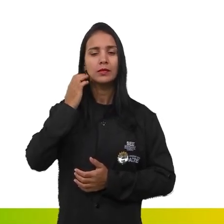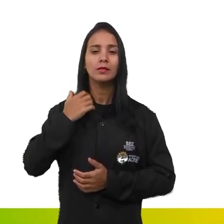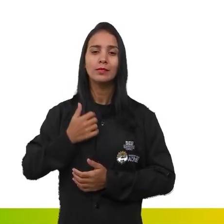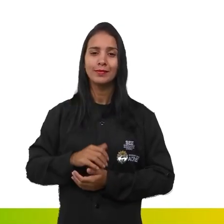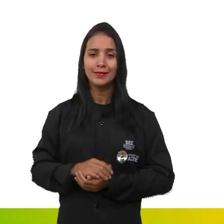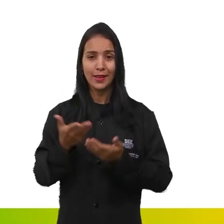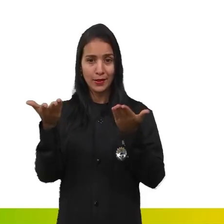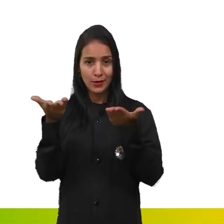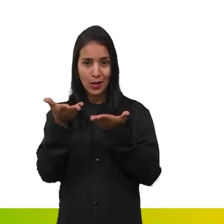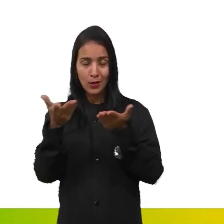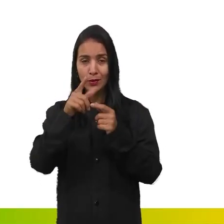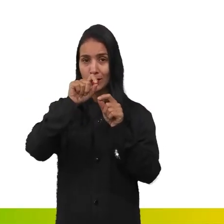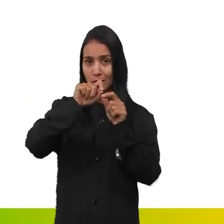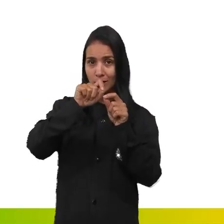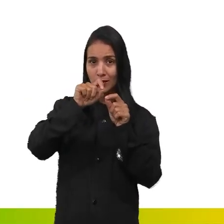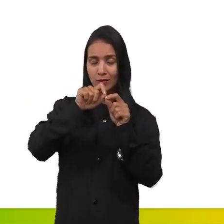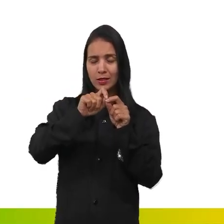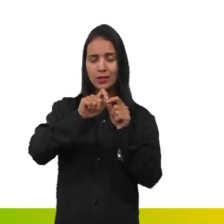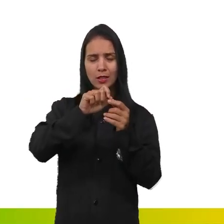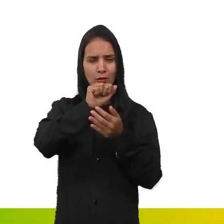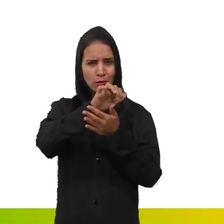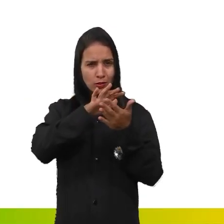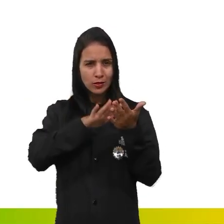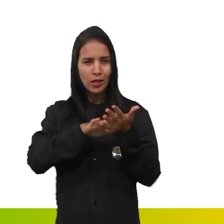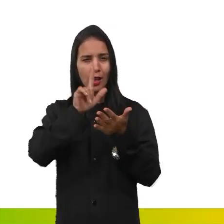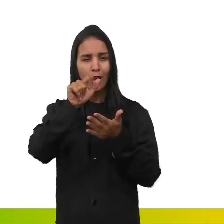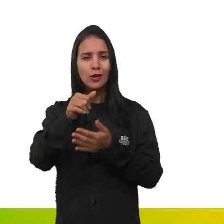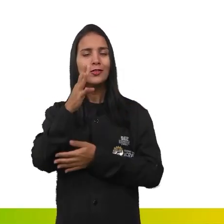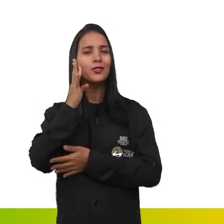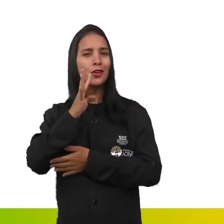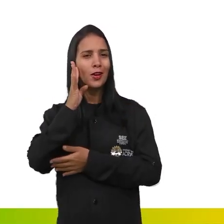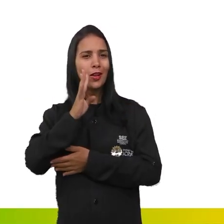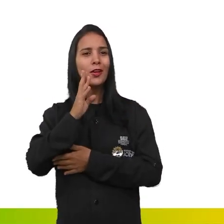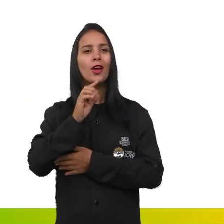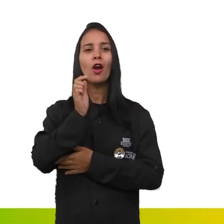Vamos fazer um exercício bem legal do Enem.